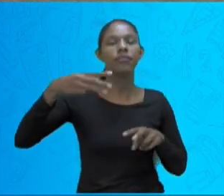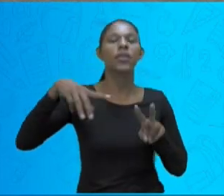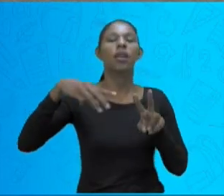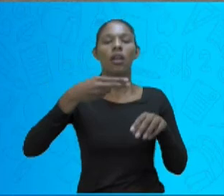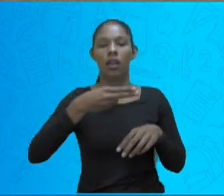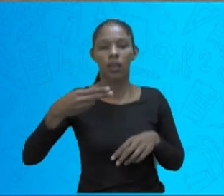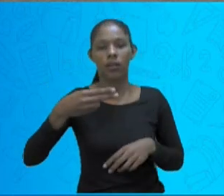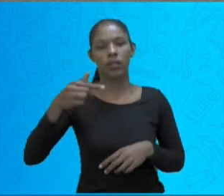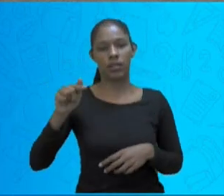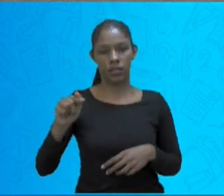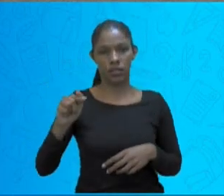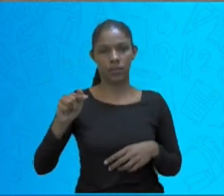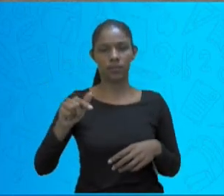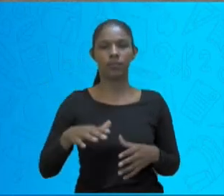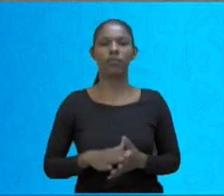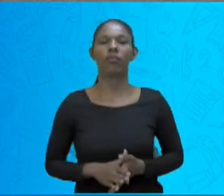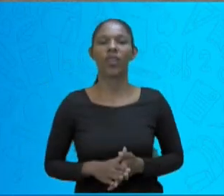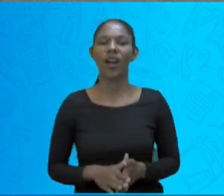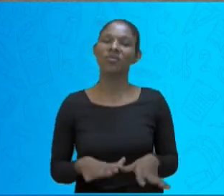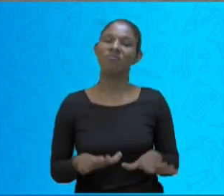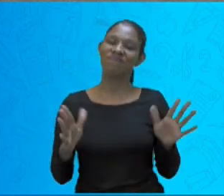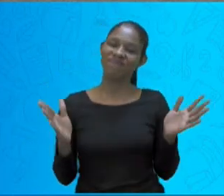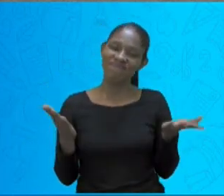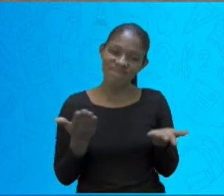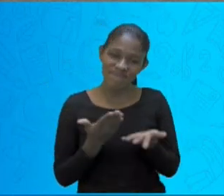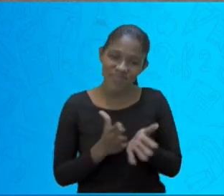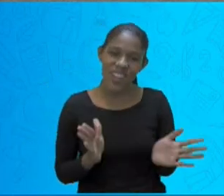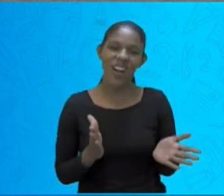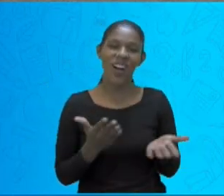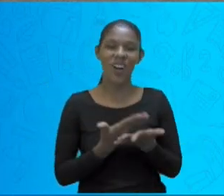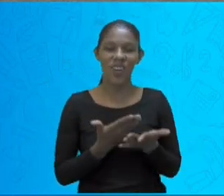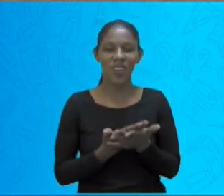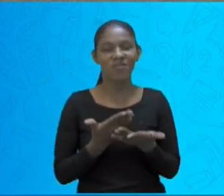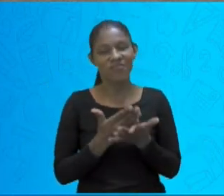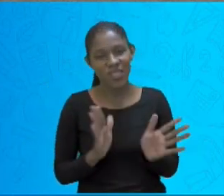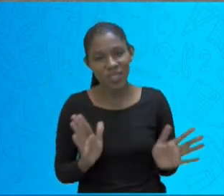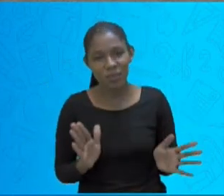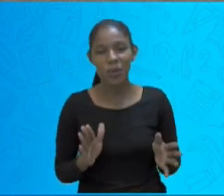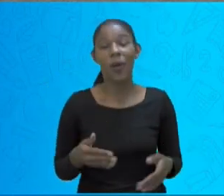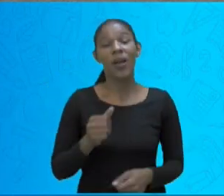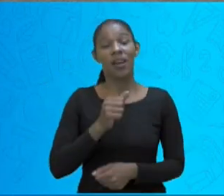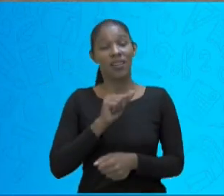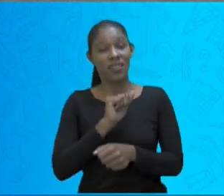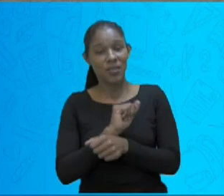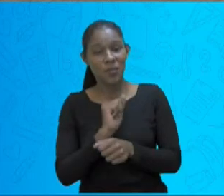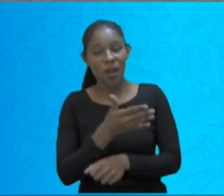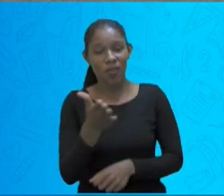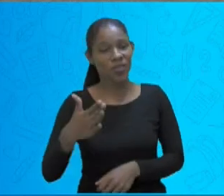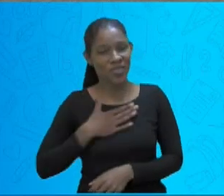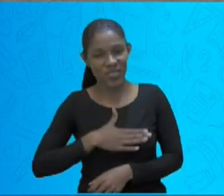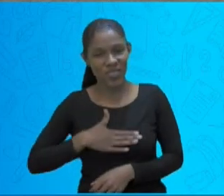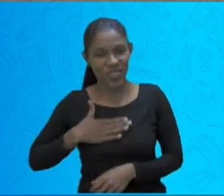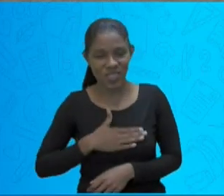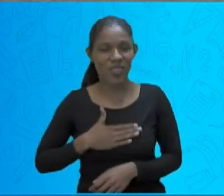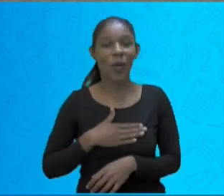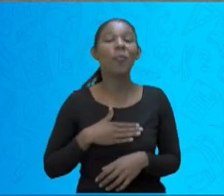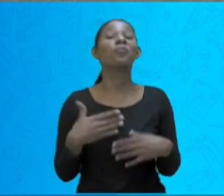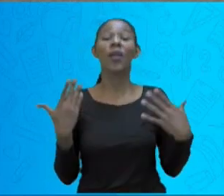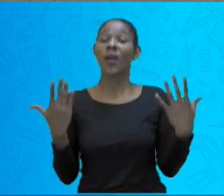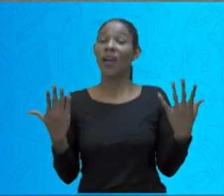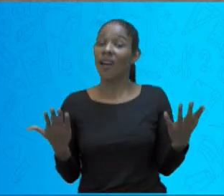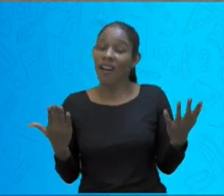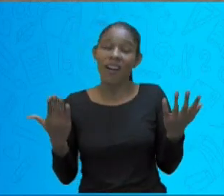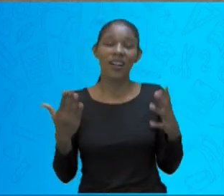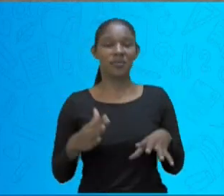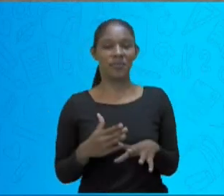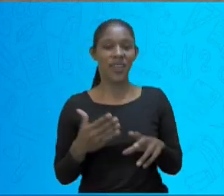igual a 7. Vamos ficar por aqui. Espero que você tenha gostado. E para acessar a nossa plataforma SMED